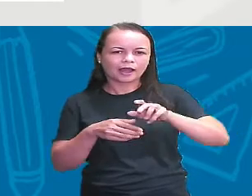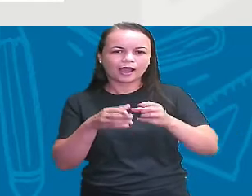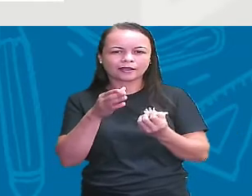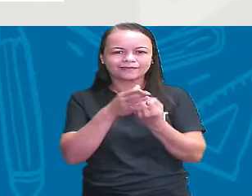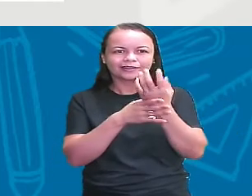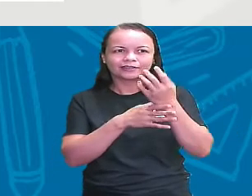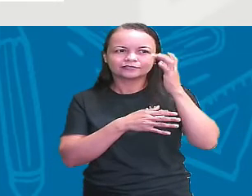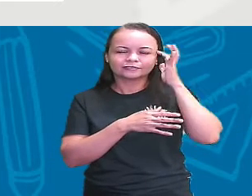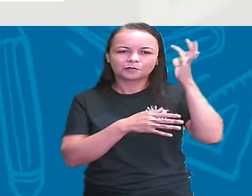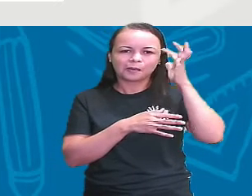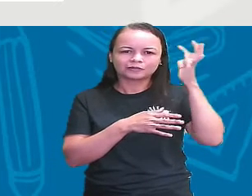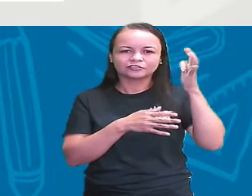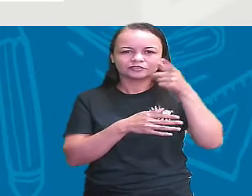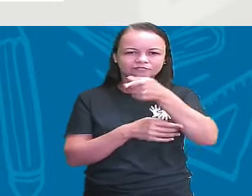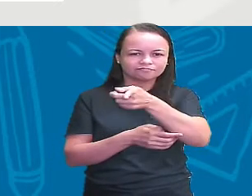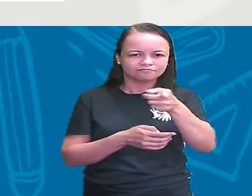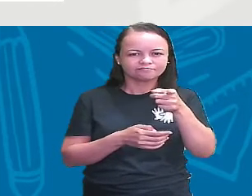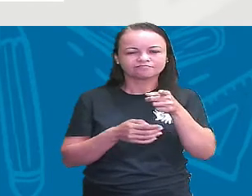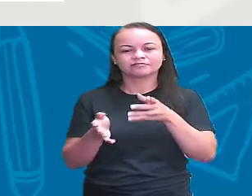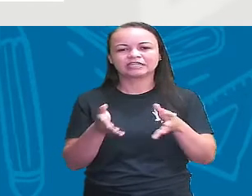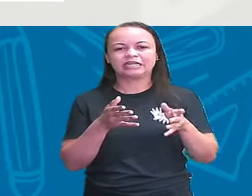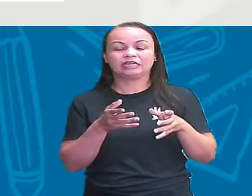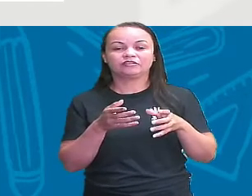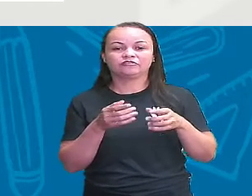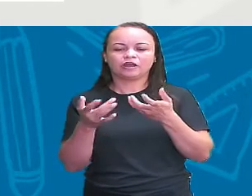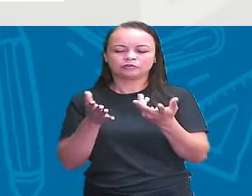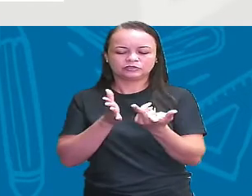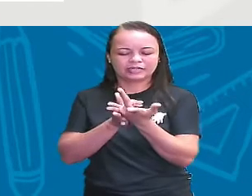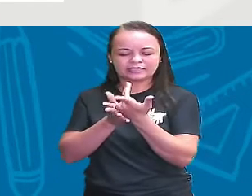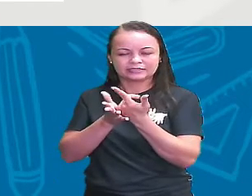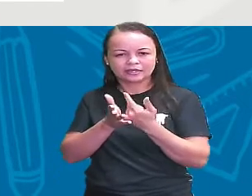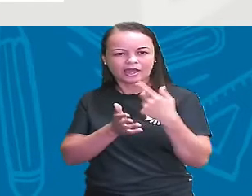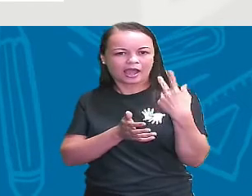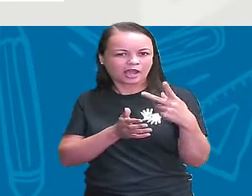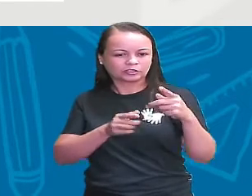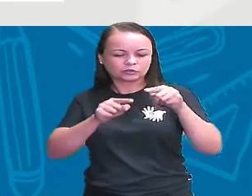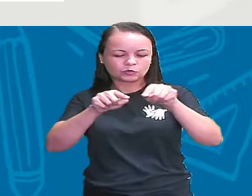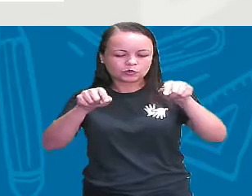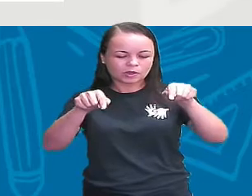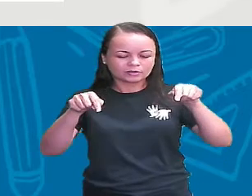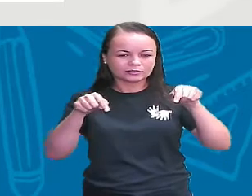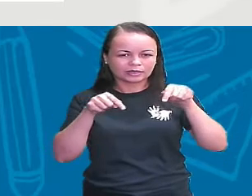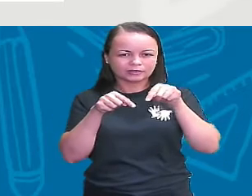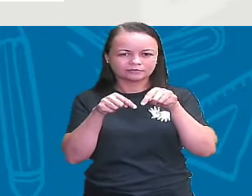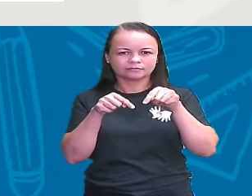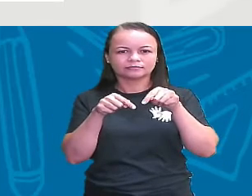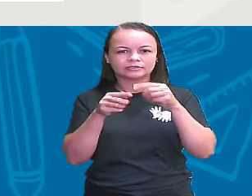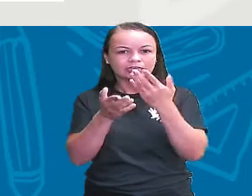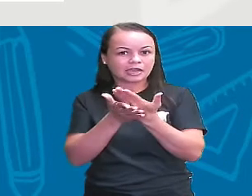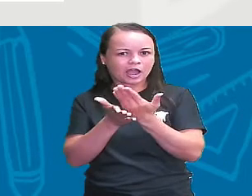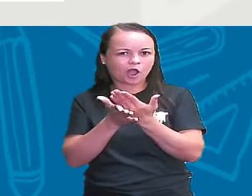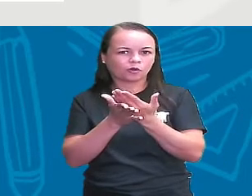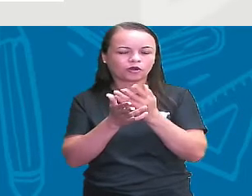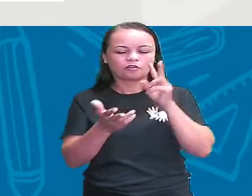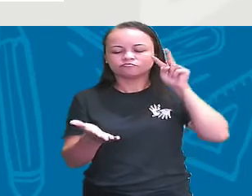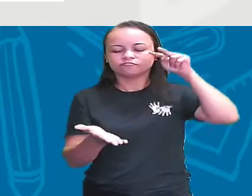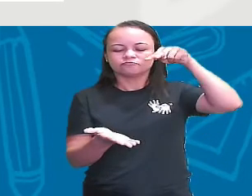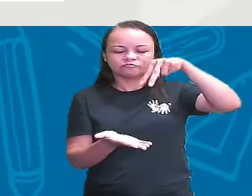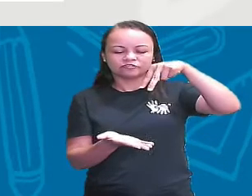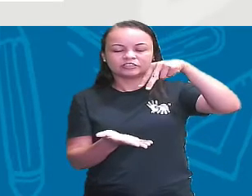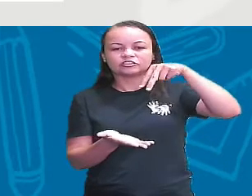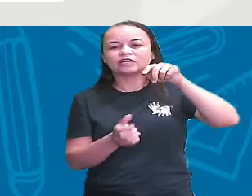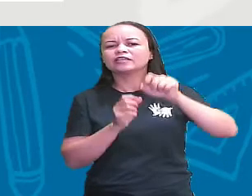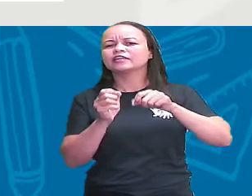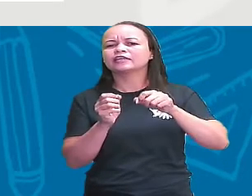criatividade de vocês. Vamos desenhar a sua sala de aula vista de cima. Então, você vai usar uma visão,